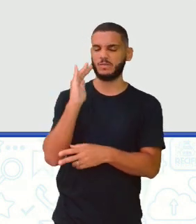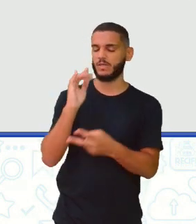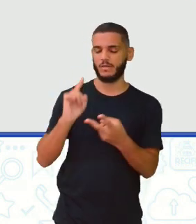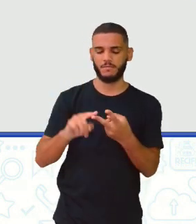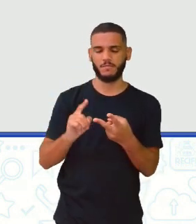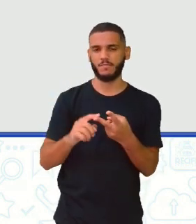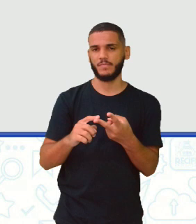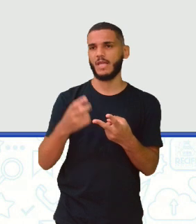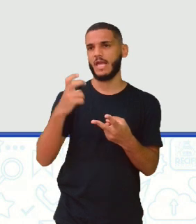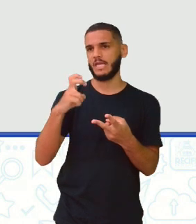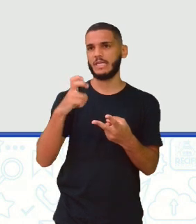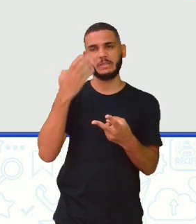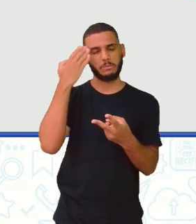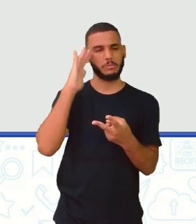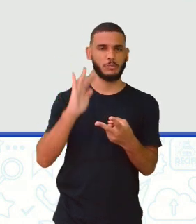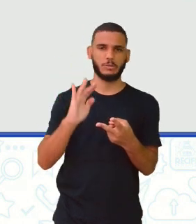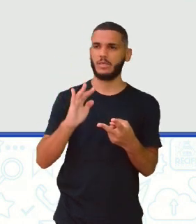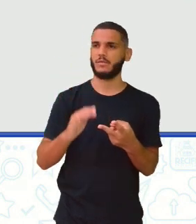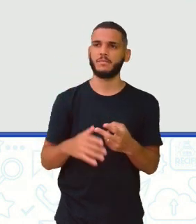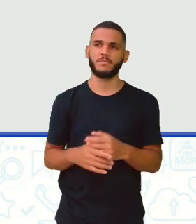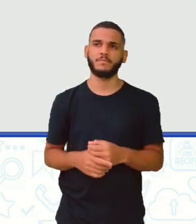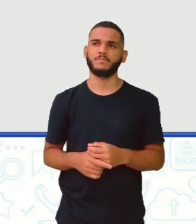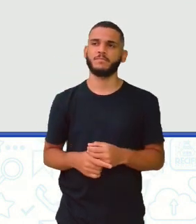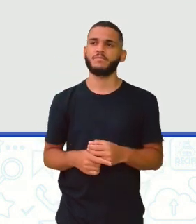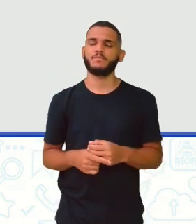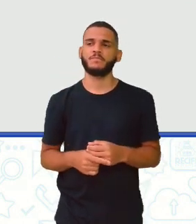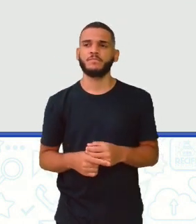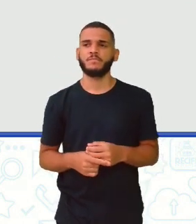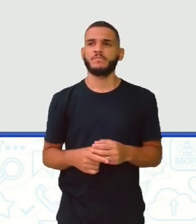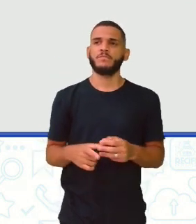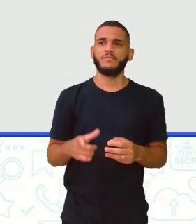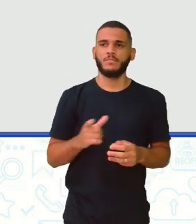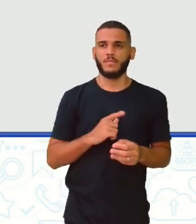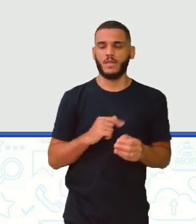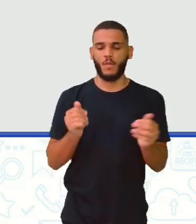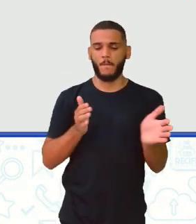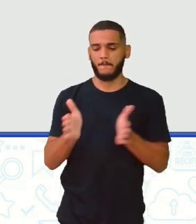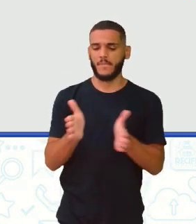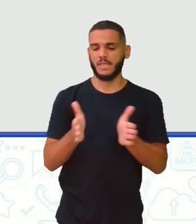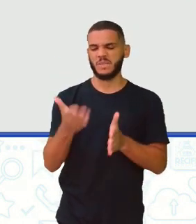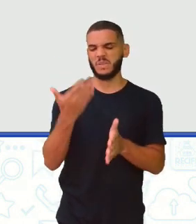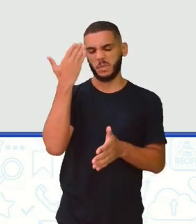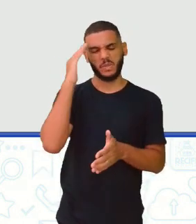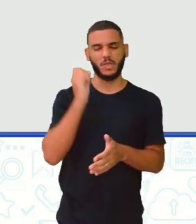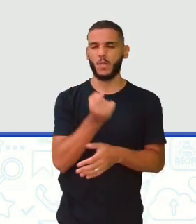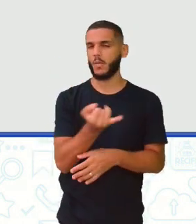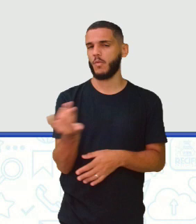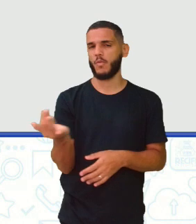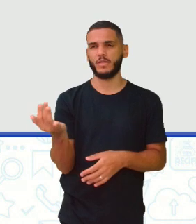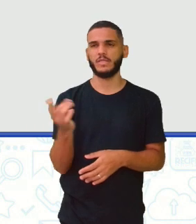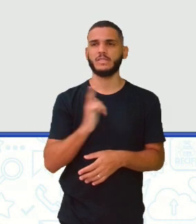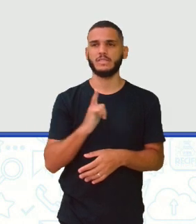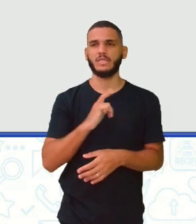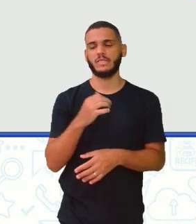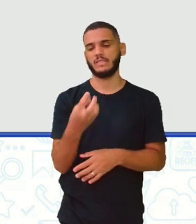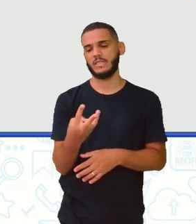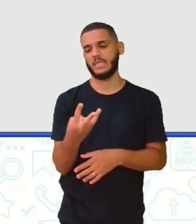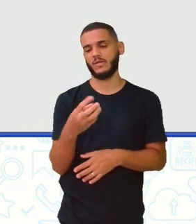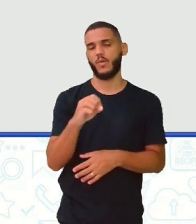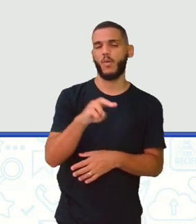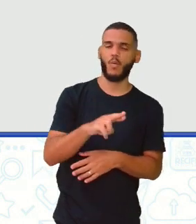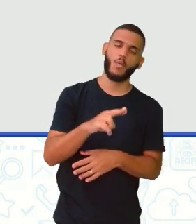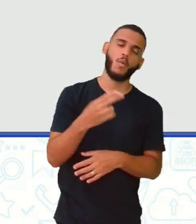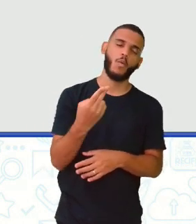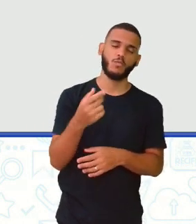quinta caixa eu não sei, tem um espaço aí que eu não sei de quantas caixas, que vai ter 3 bolas e 7 bolas,